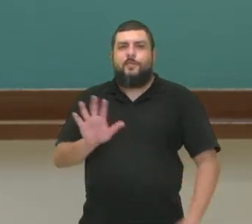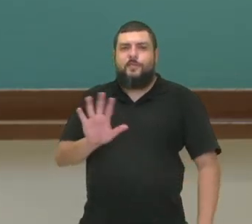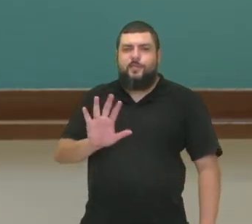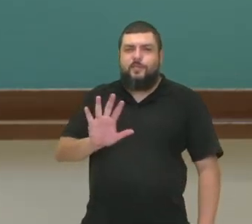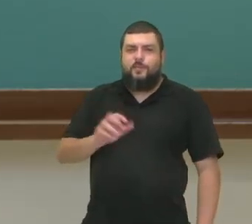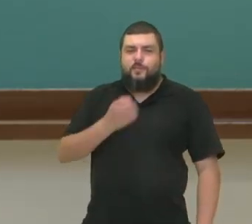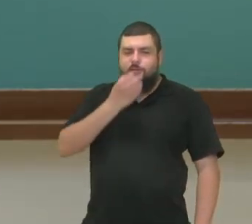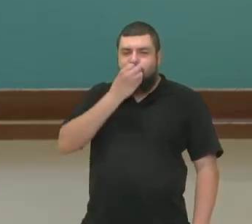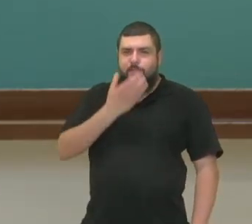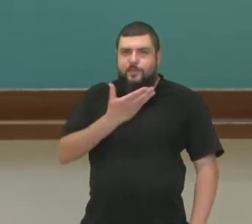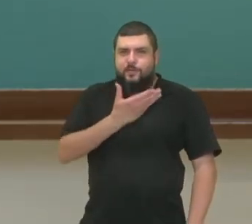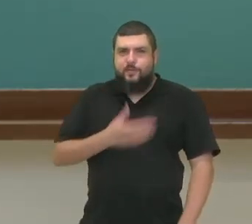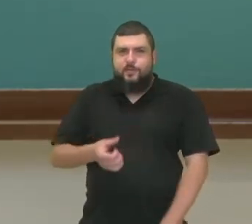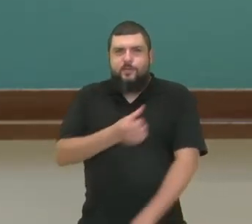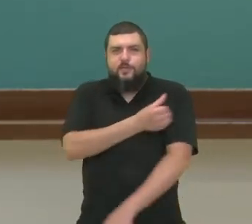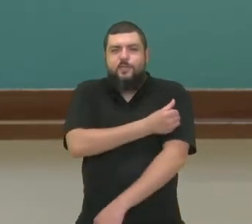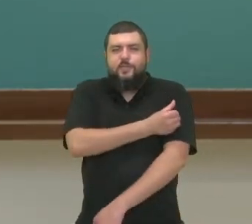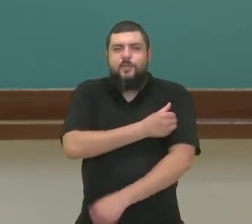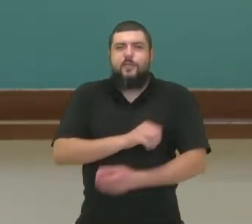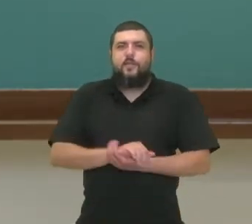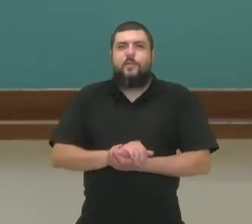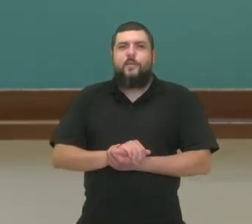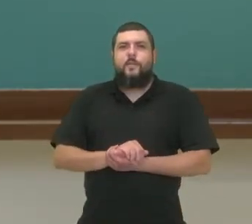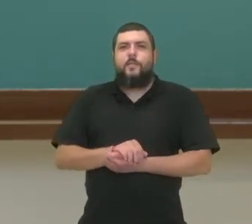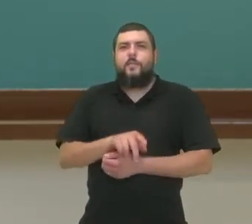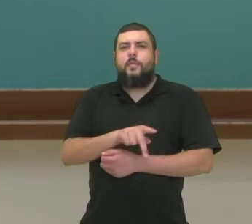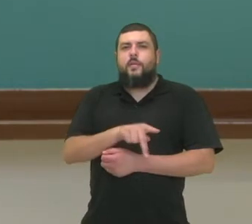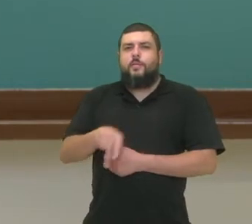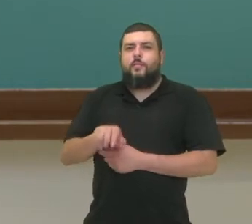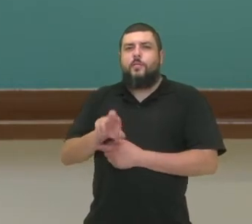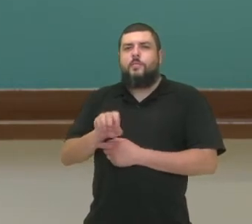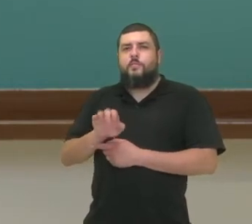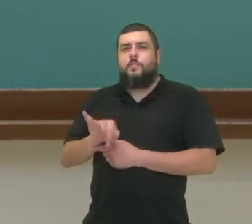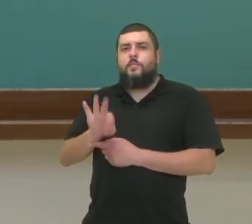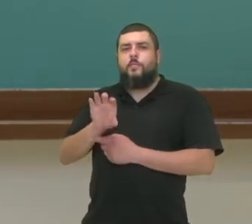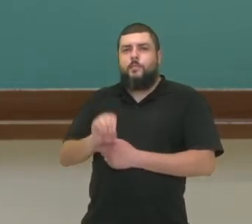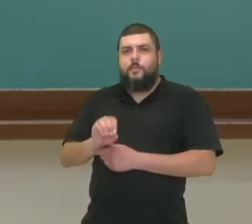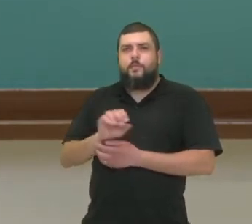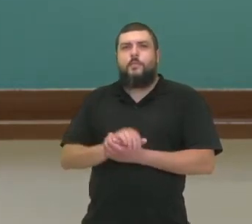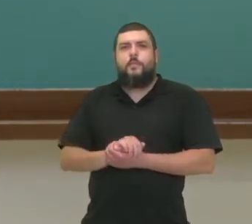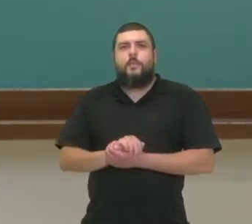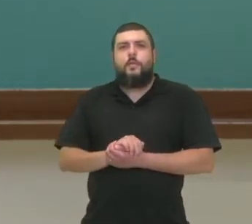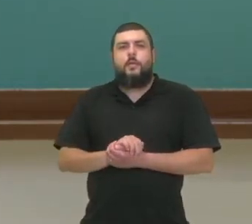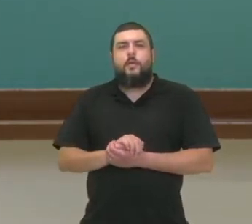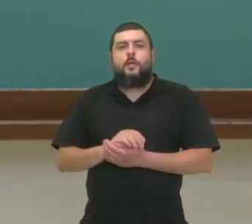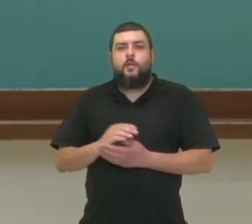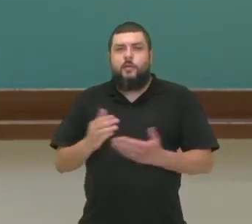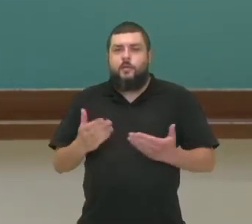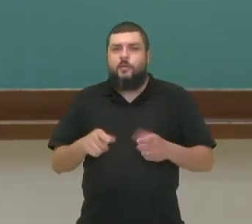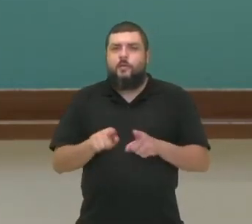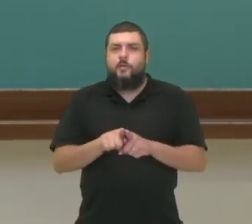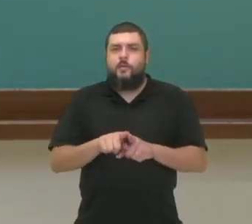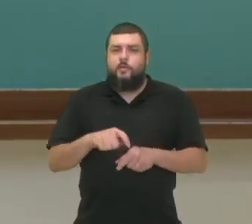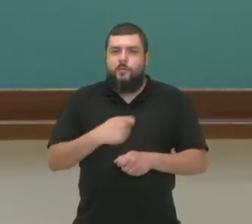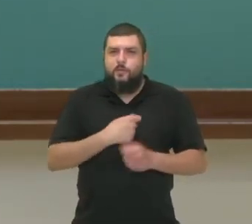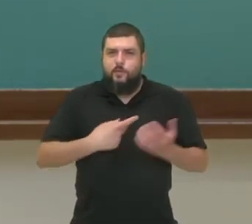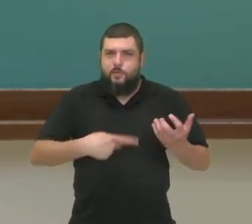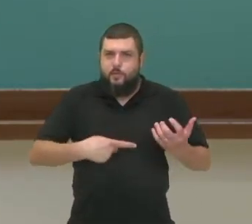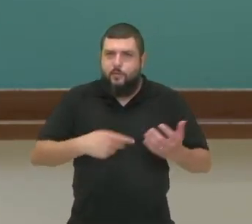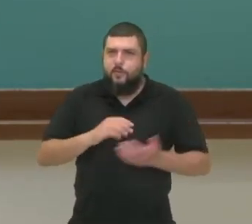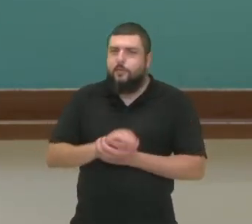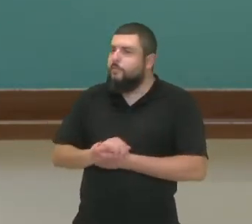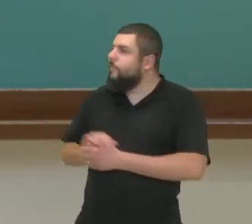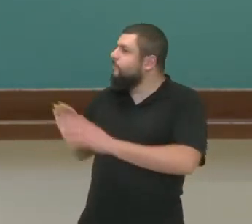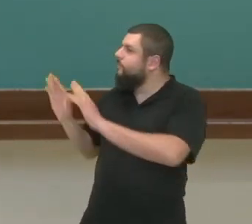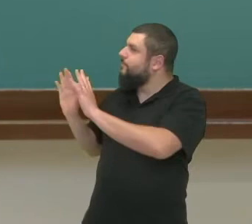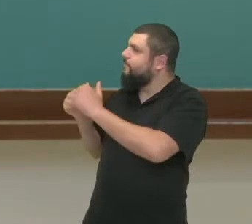Fala, galerinha do sexto ano, tudo bem? Sou o professor Roberto Falcione, professor de História, junto conosco, professor Paulo, fazendo